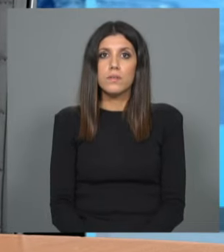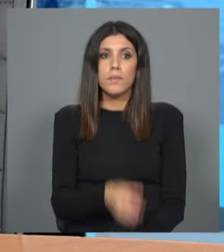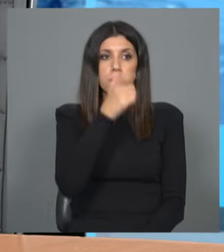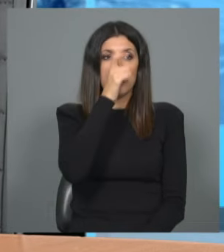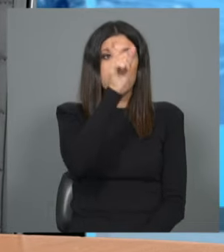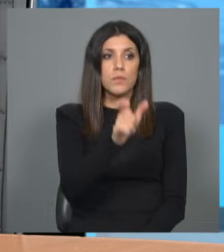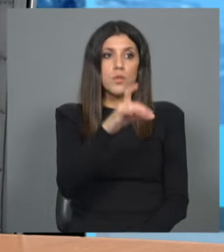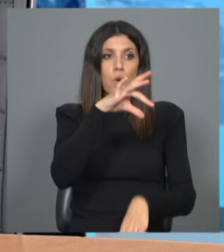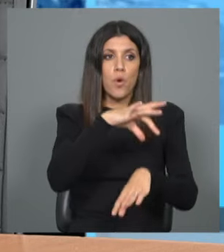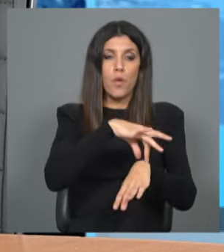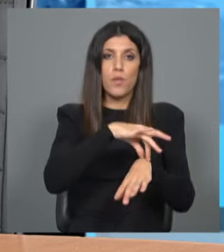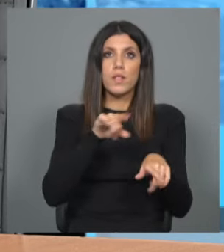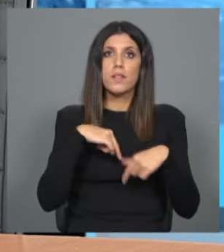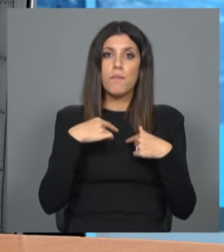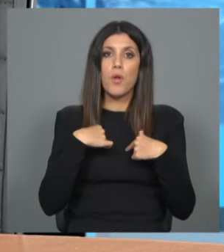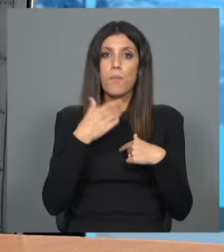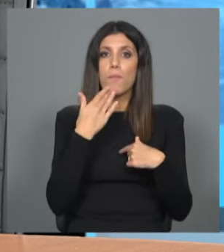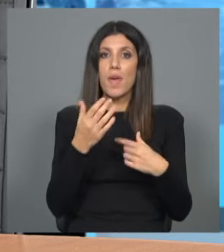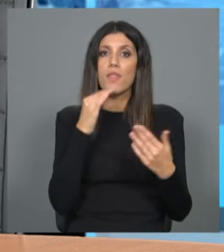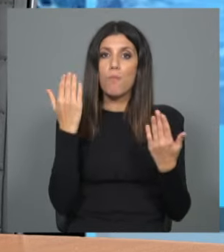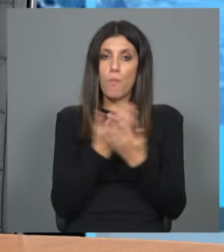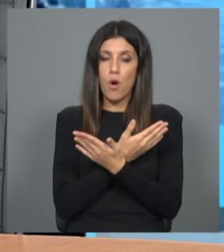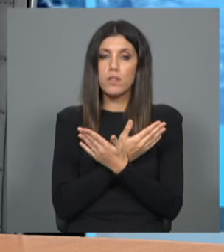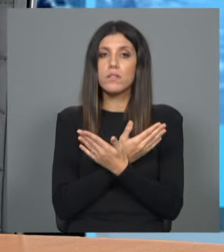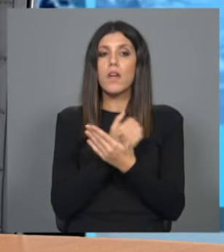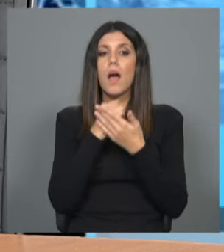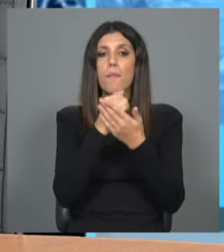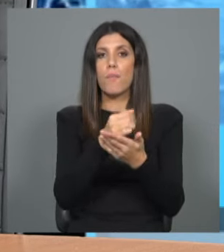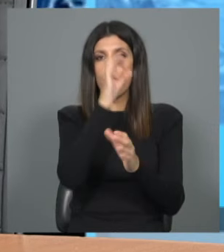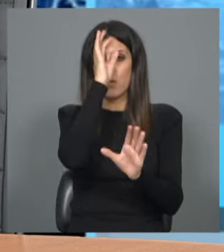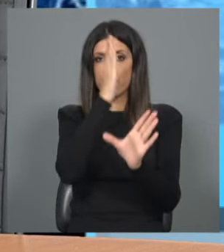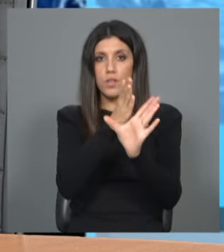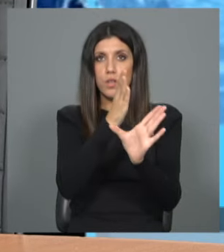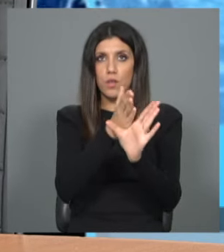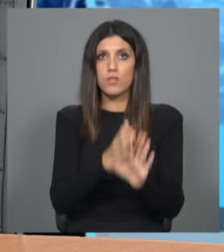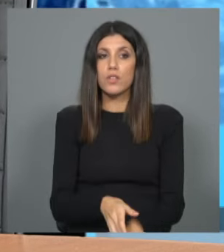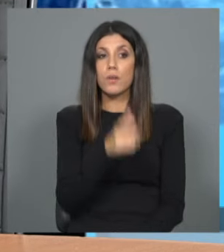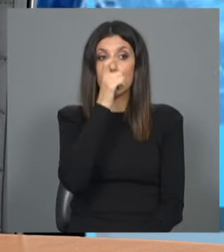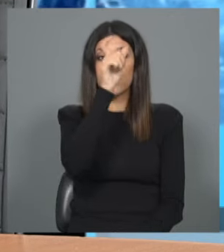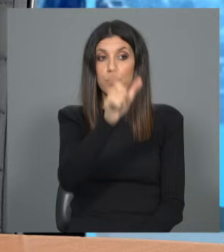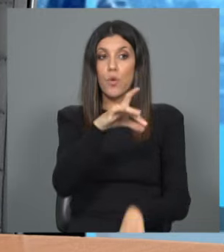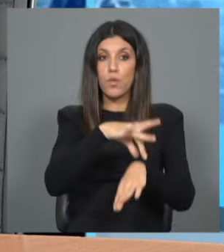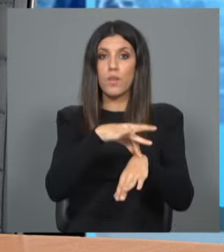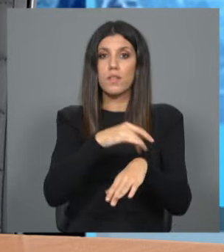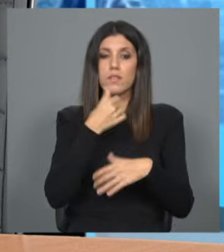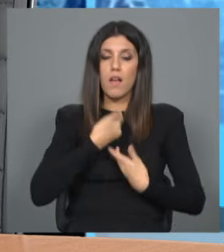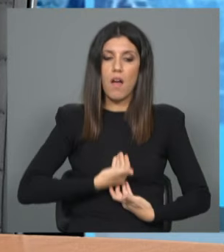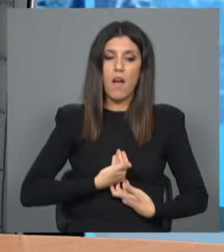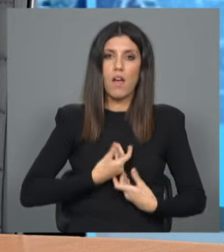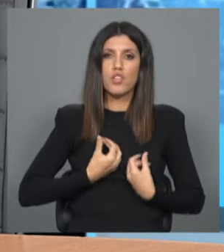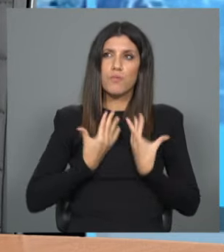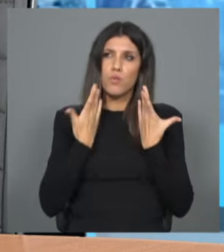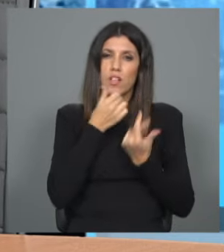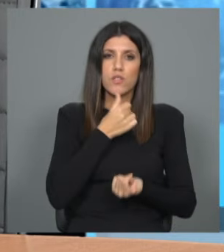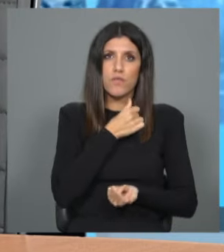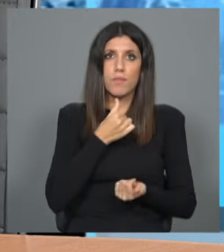sua morte antecipadamente. E eu queria dizer que este doente em sofrimento existencial e em sofrimento espiritual é